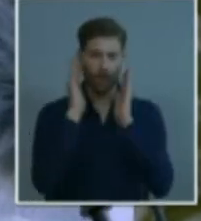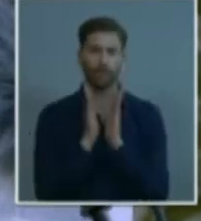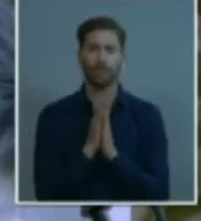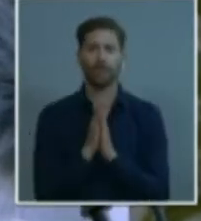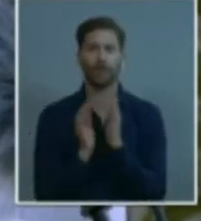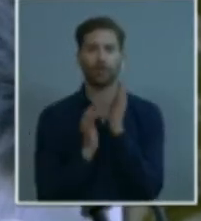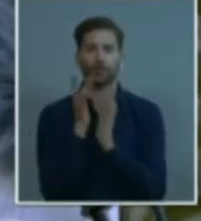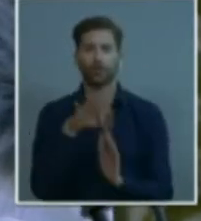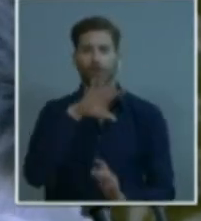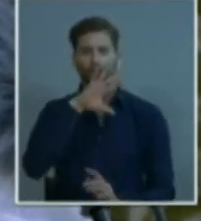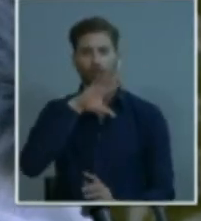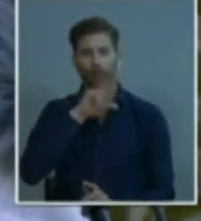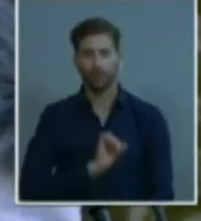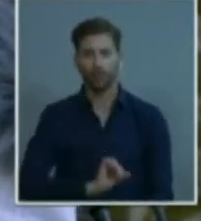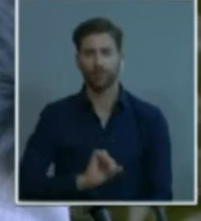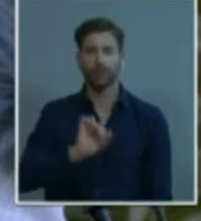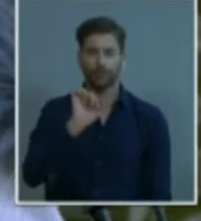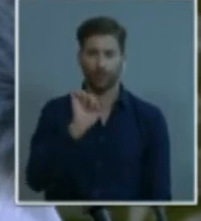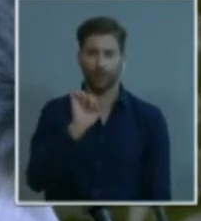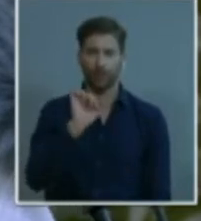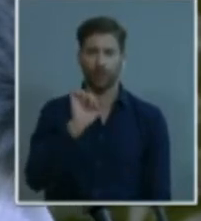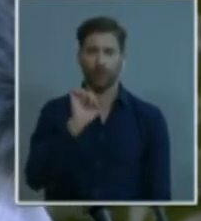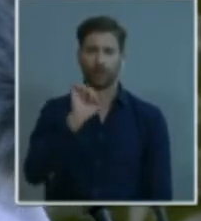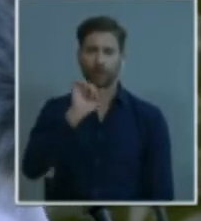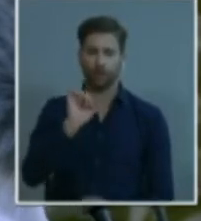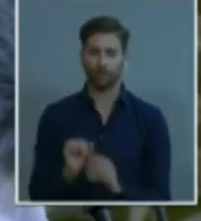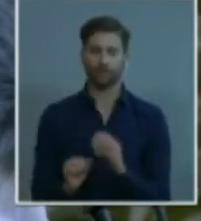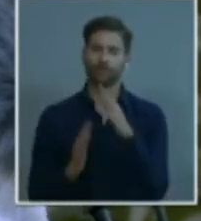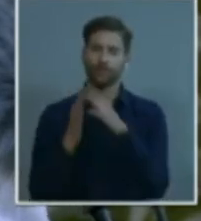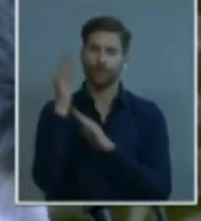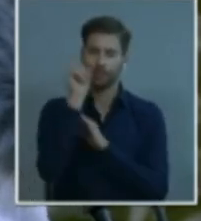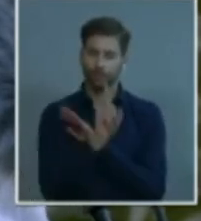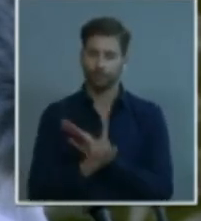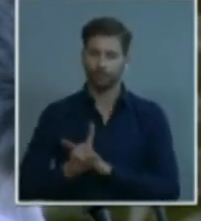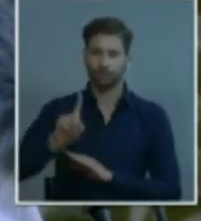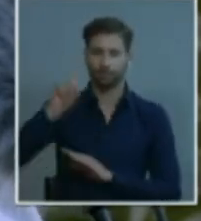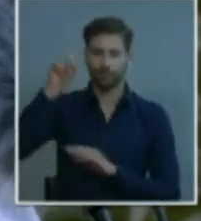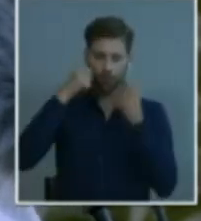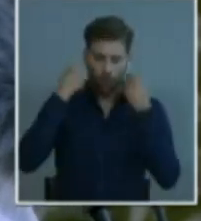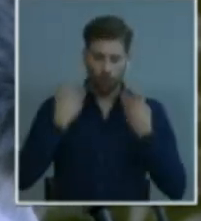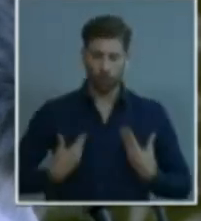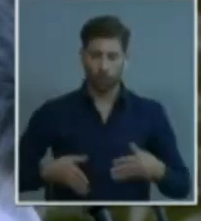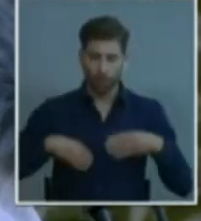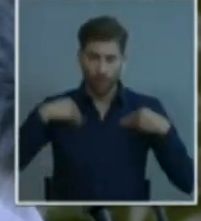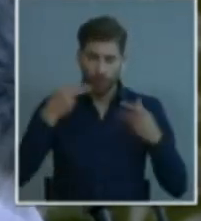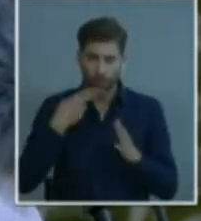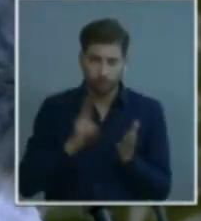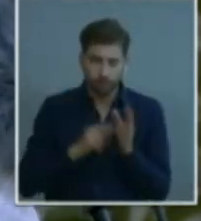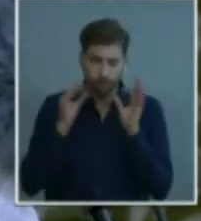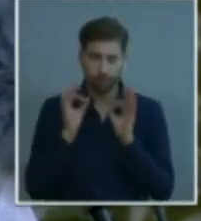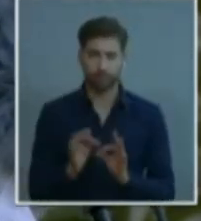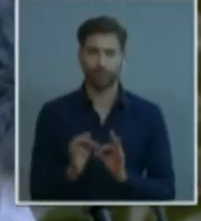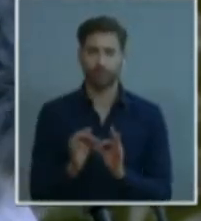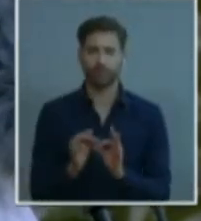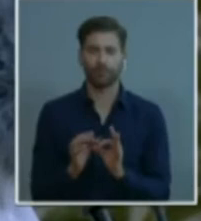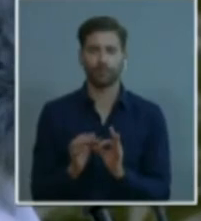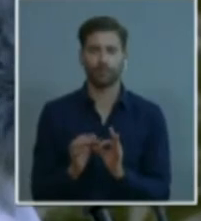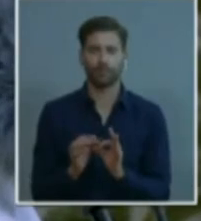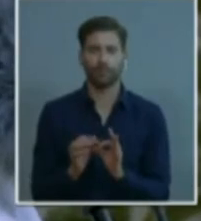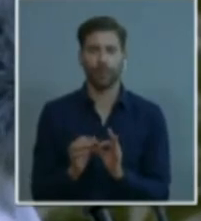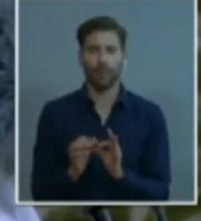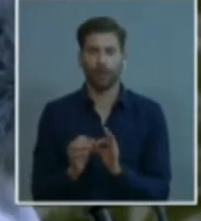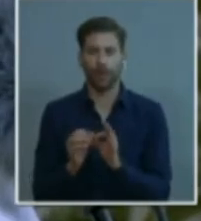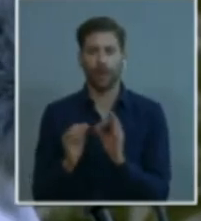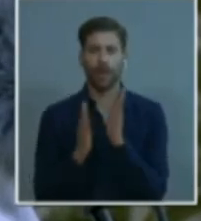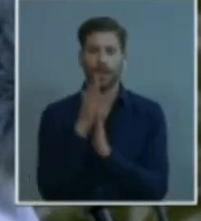glorificada já em corpo e alma, é imagem e é início da Igreja que se há de consumar no